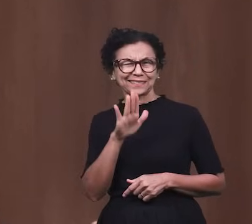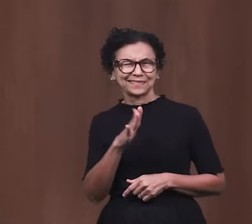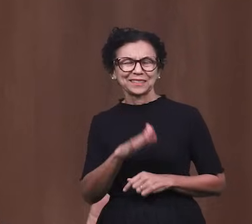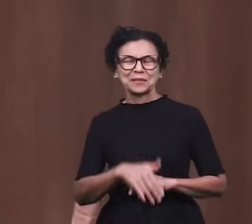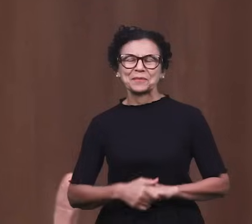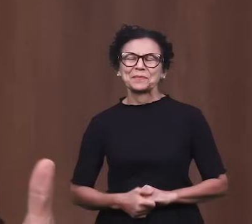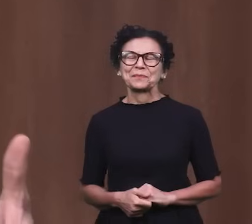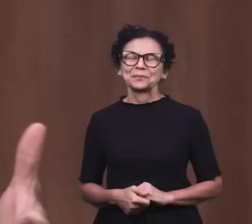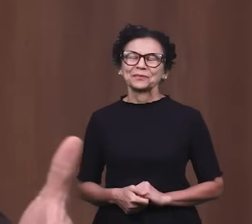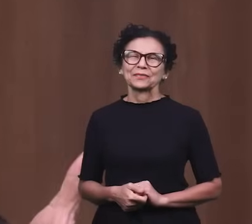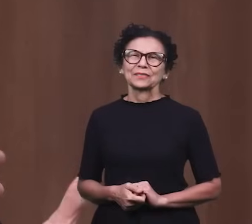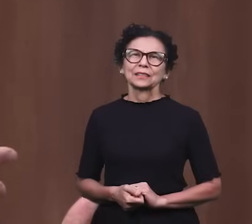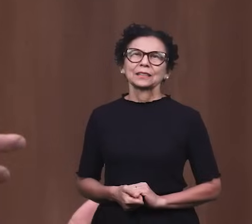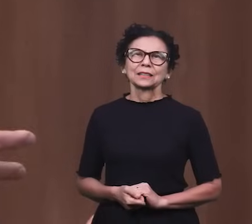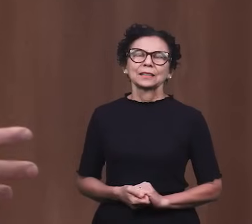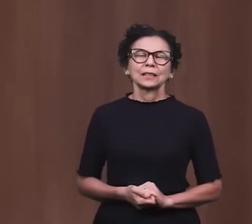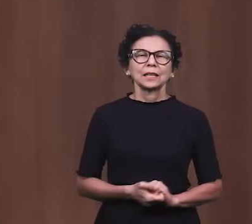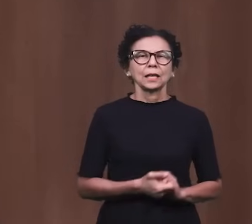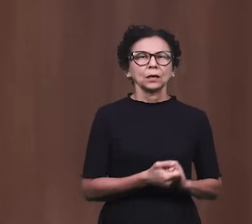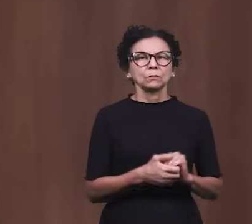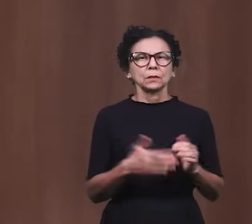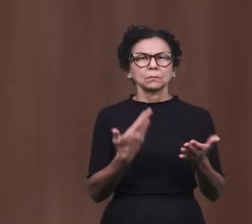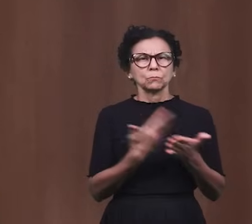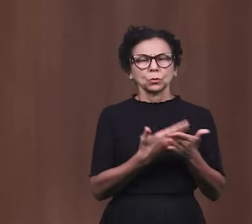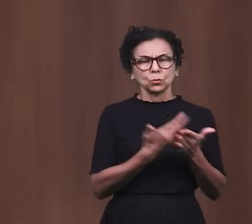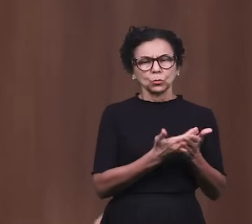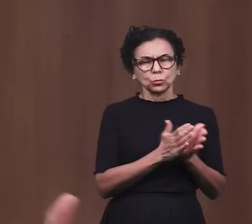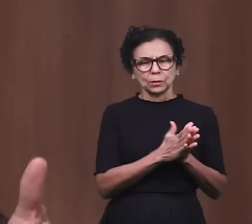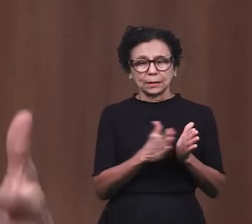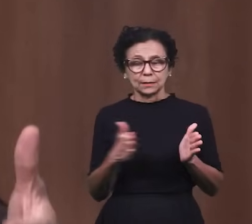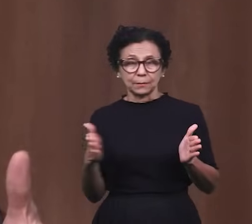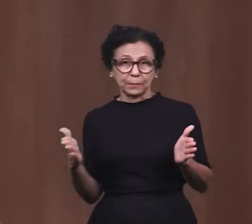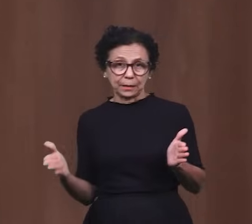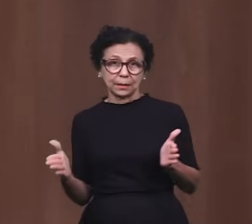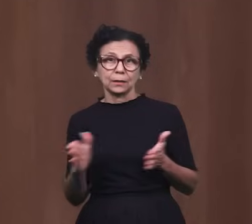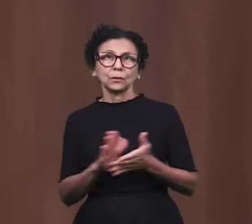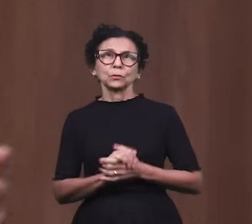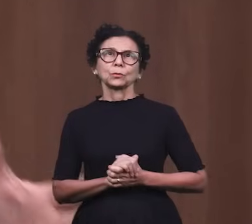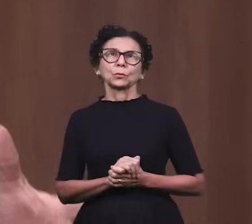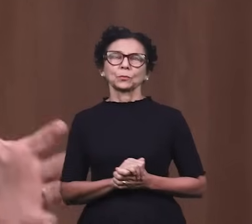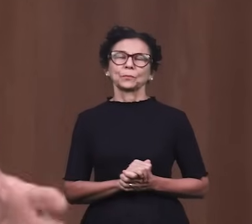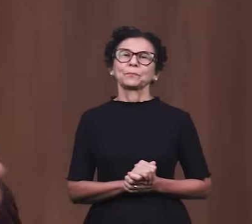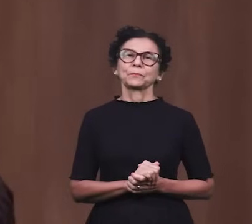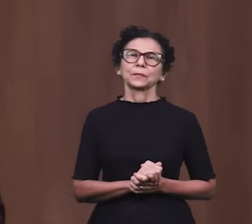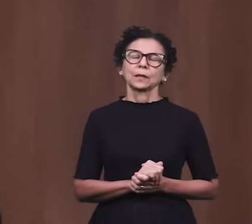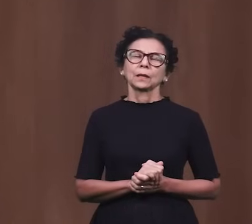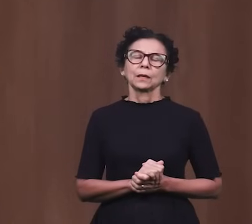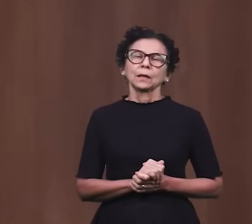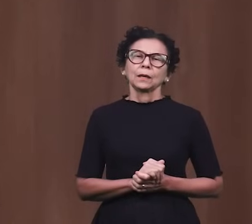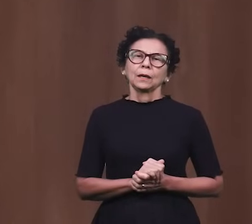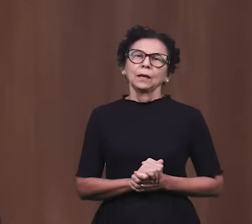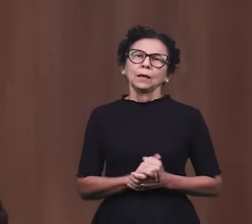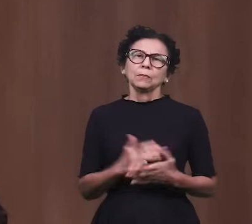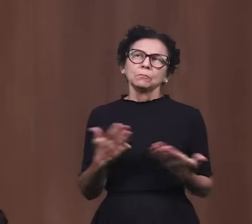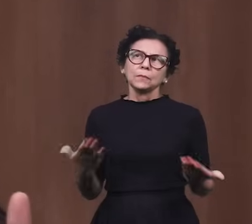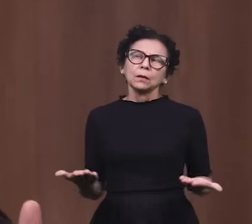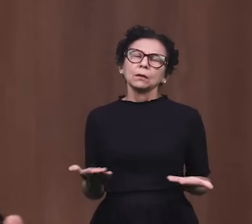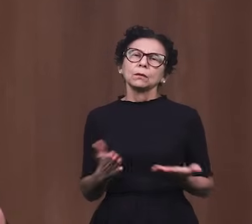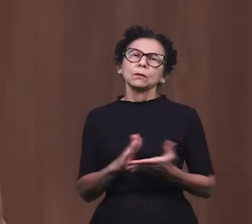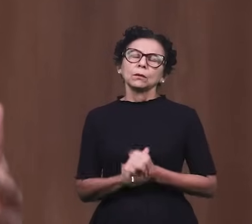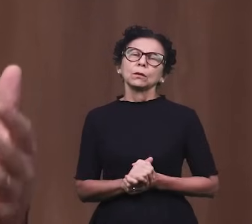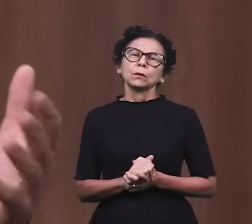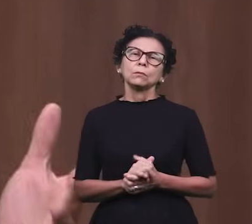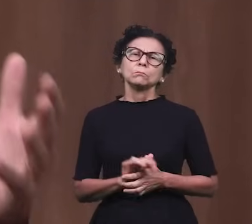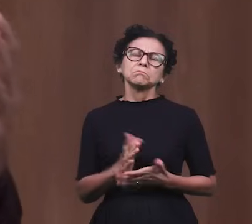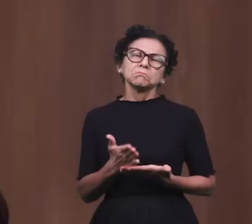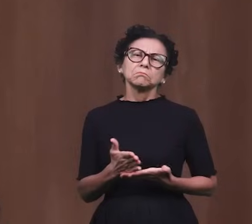Eu sou, nesse percurso de estudos, né, eu sou adepto do chamado Goal-Based Investing, que nada mais é do